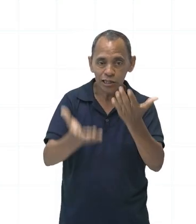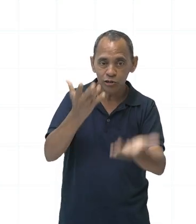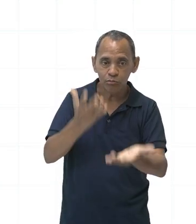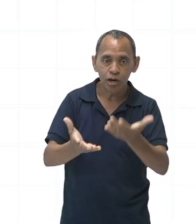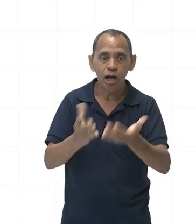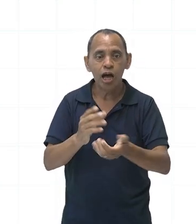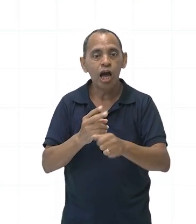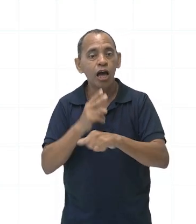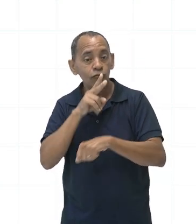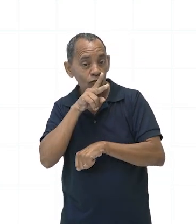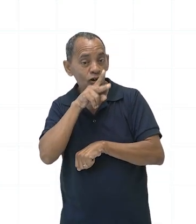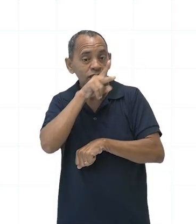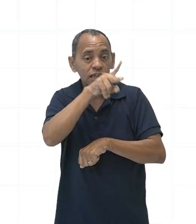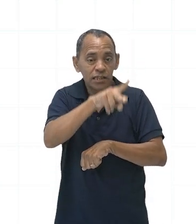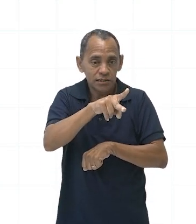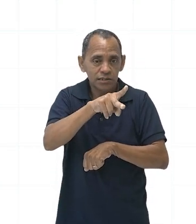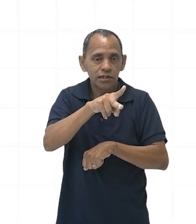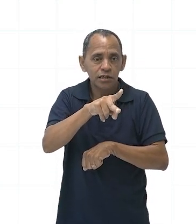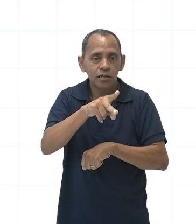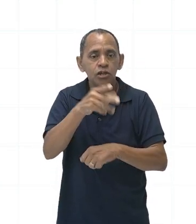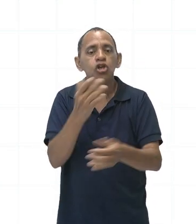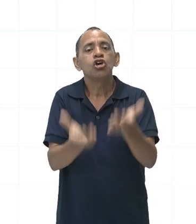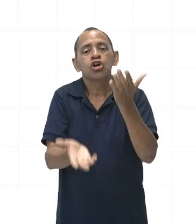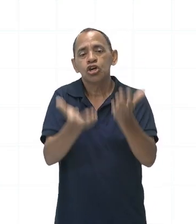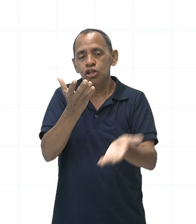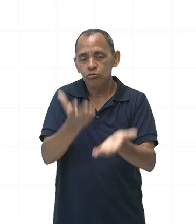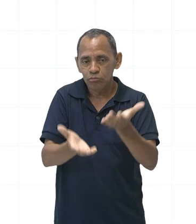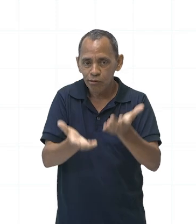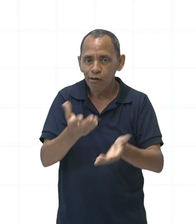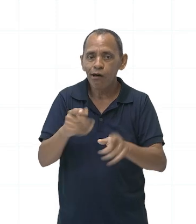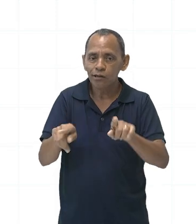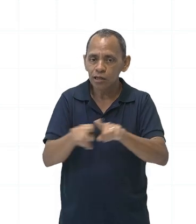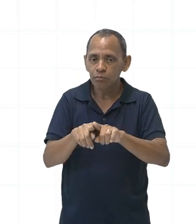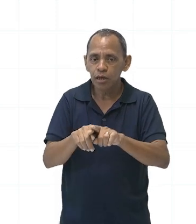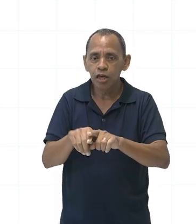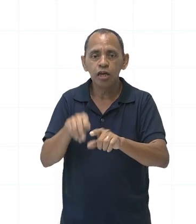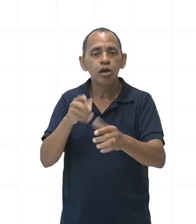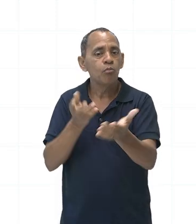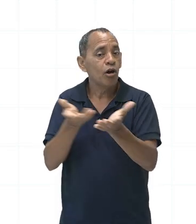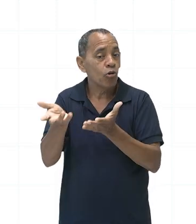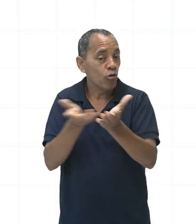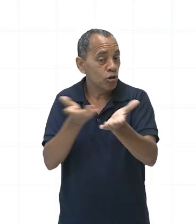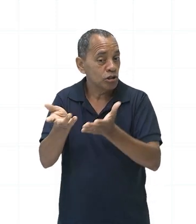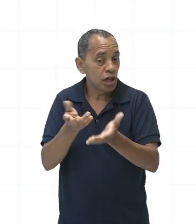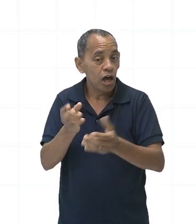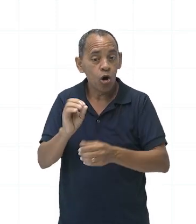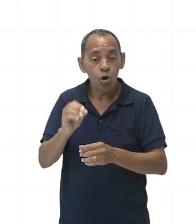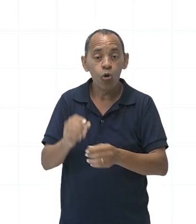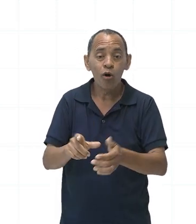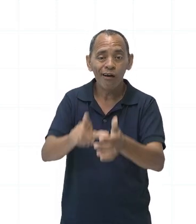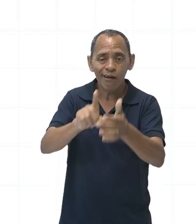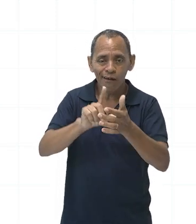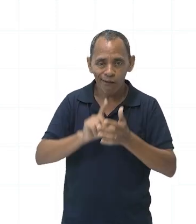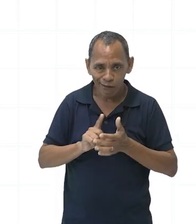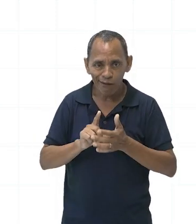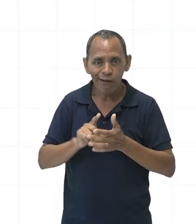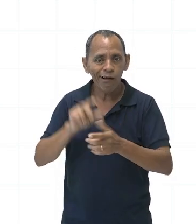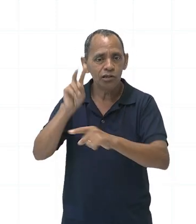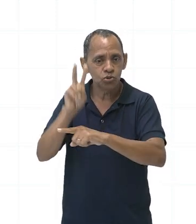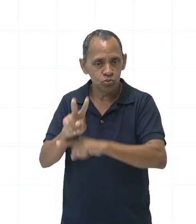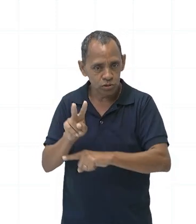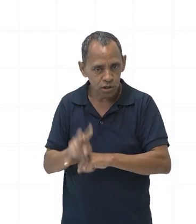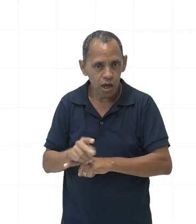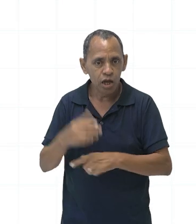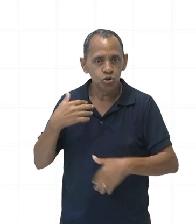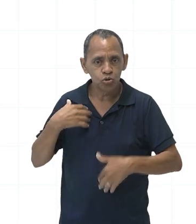reeducar as cadeias musculares para tratar ou prevenir lesões. Ou seja, aqui a gente já observa que a RPG